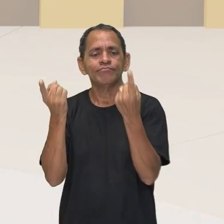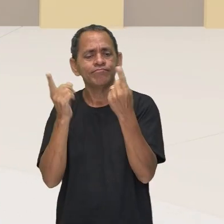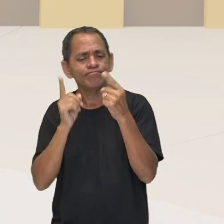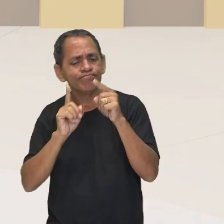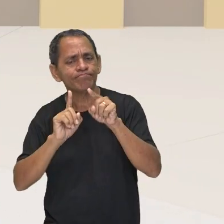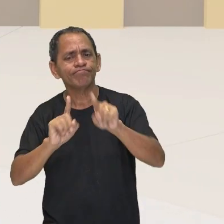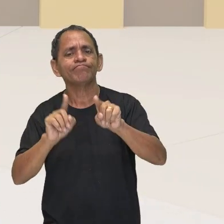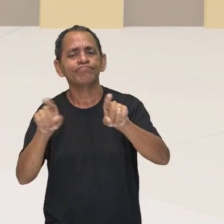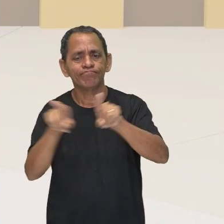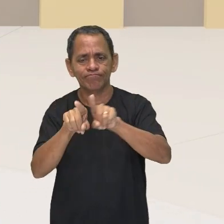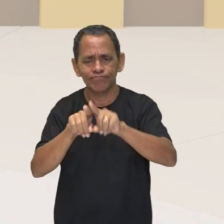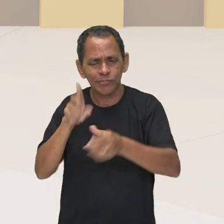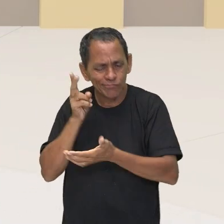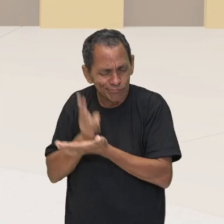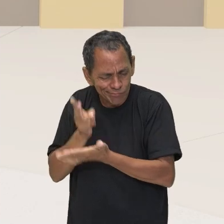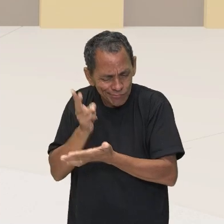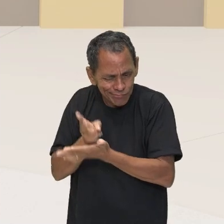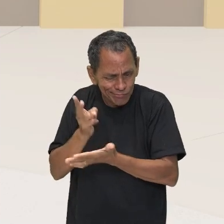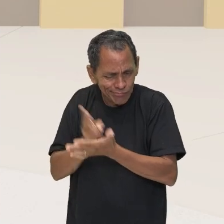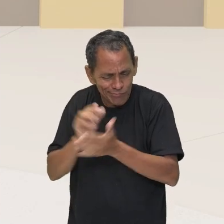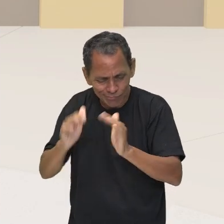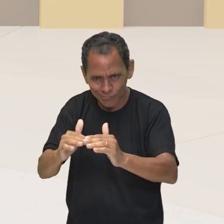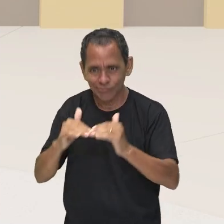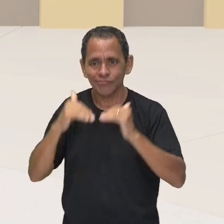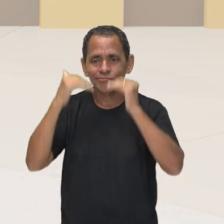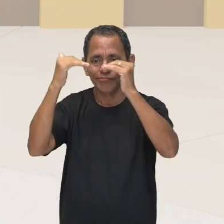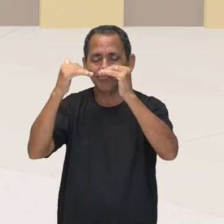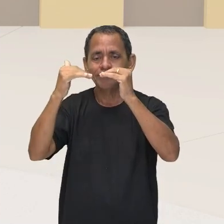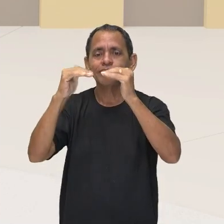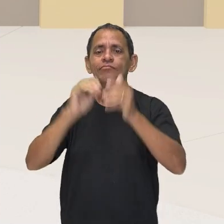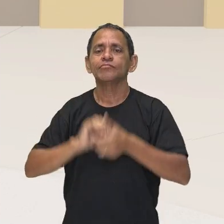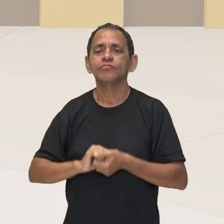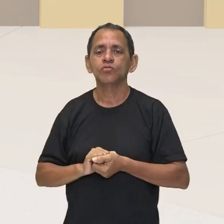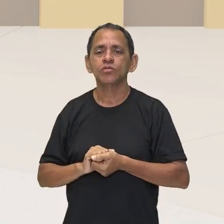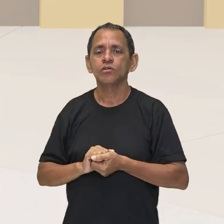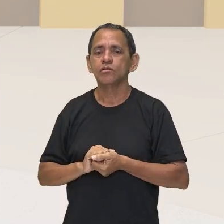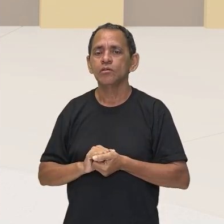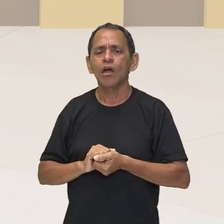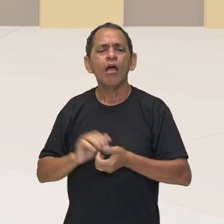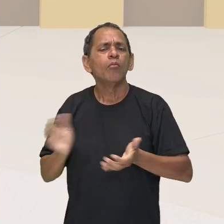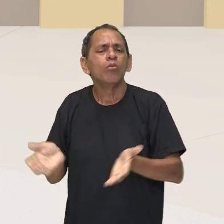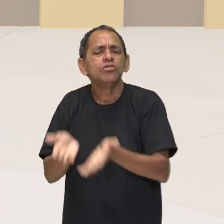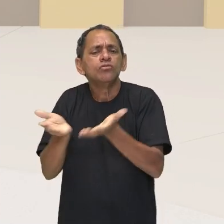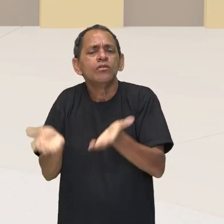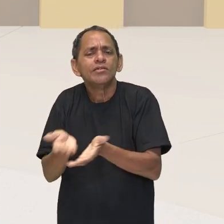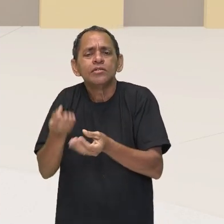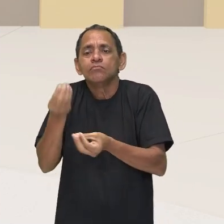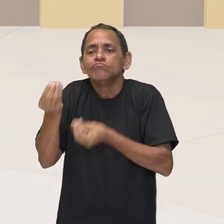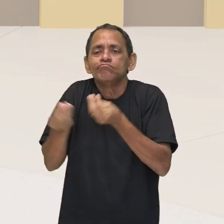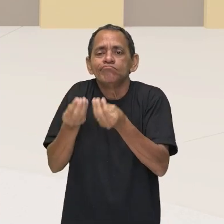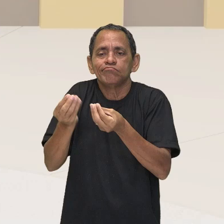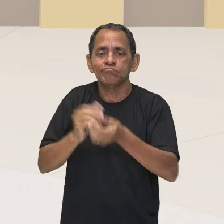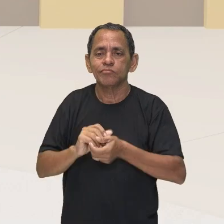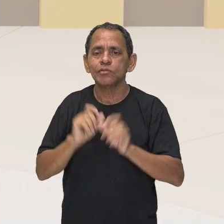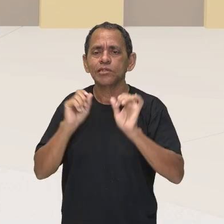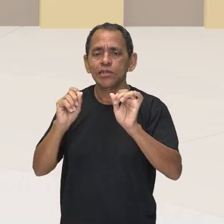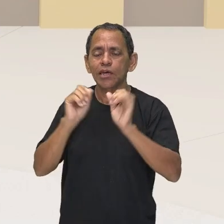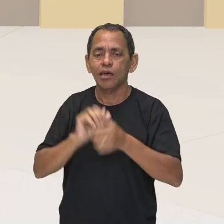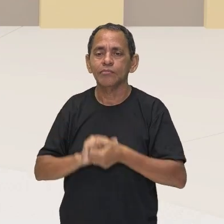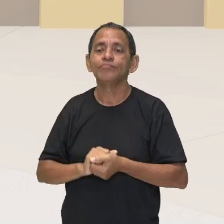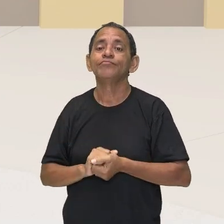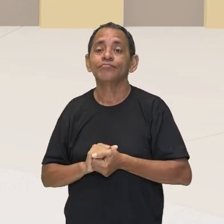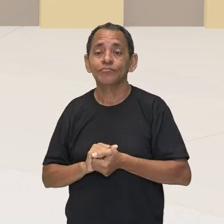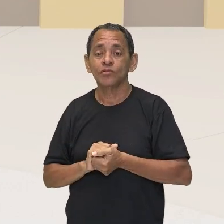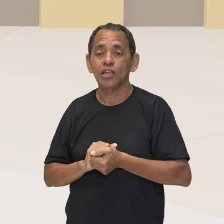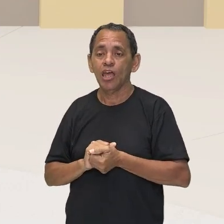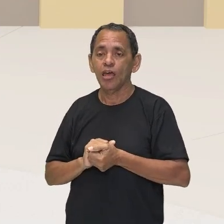sempre superar esses desafios. Mas o que é essa motivação? A motivação, ela é um impulso